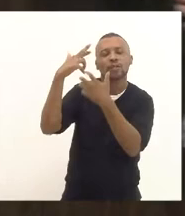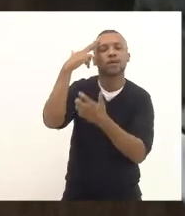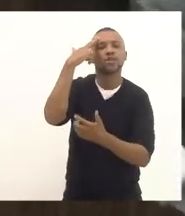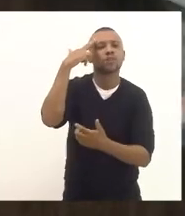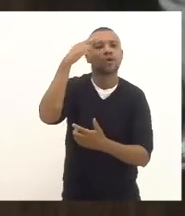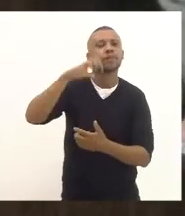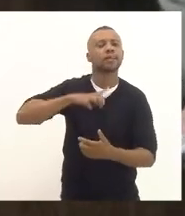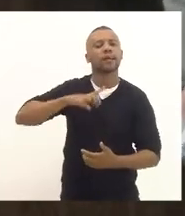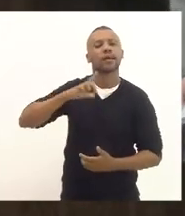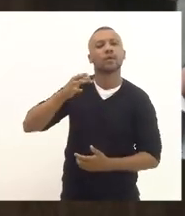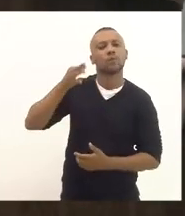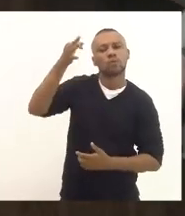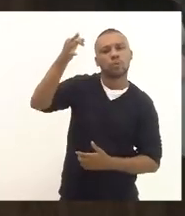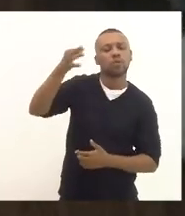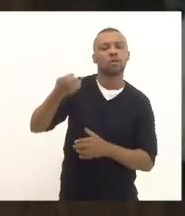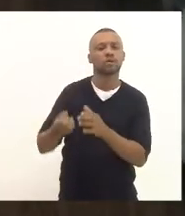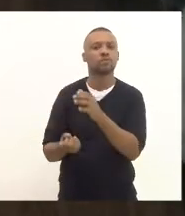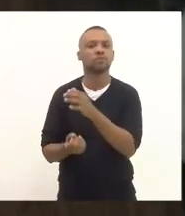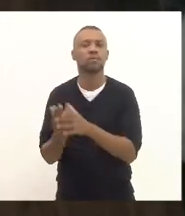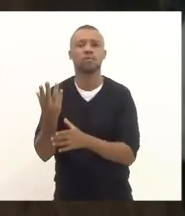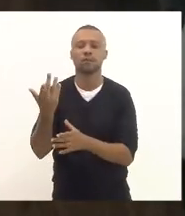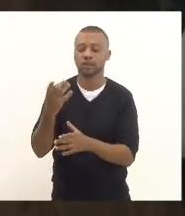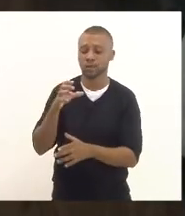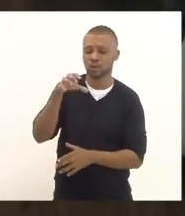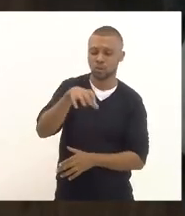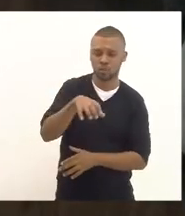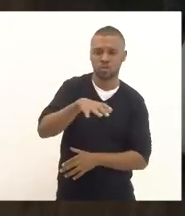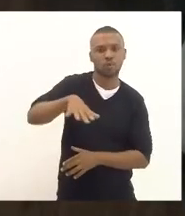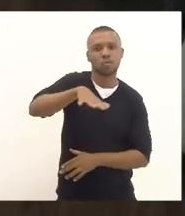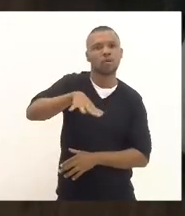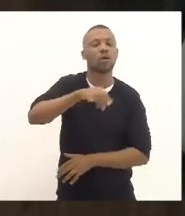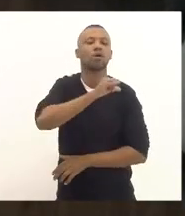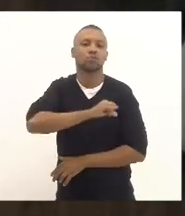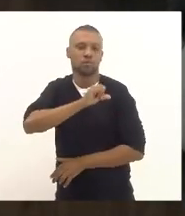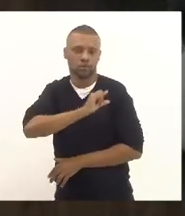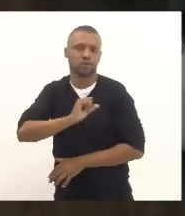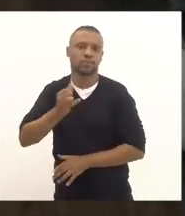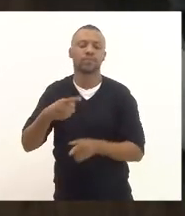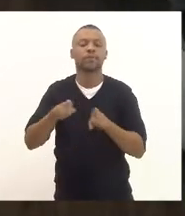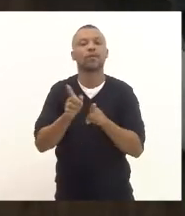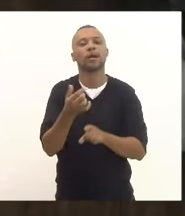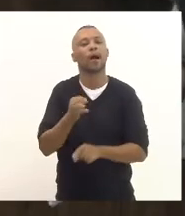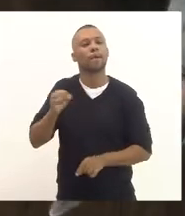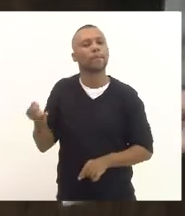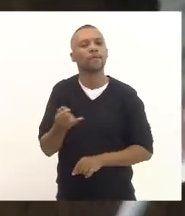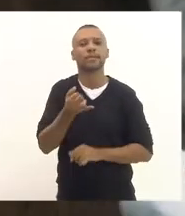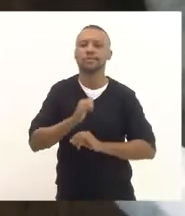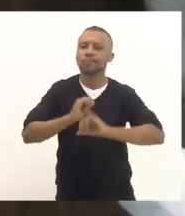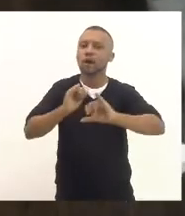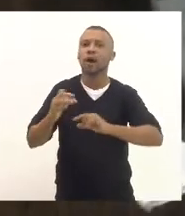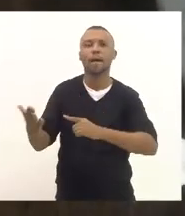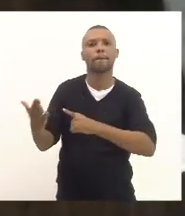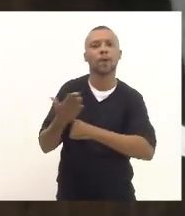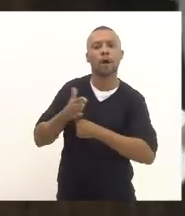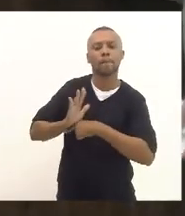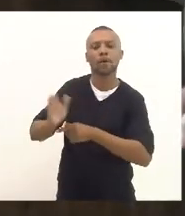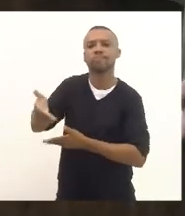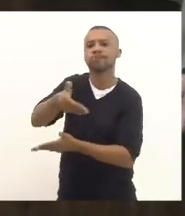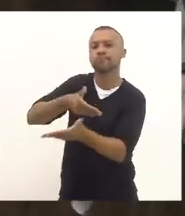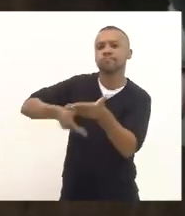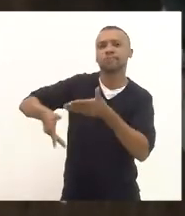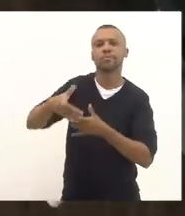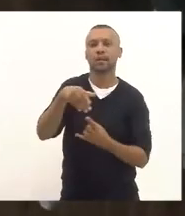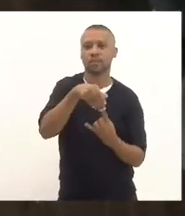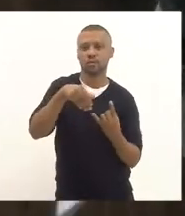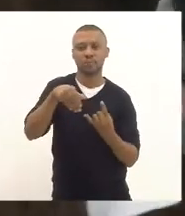ter esse complexo é instituído no Rio de Janeiro e além disso quero ressaltar a colaboração da Fiocruz